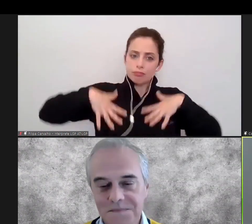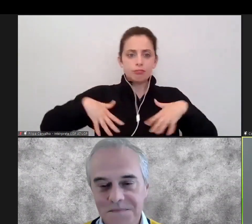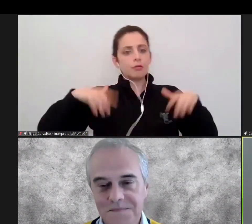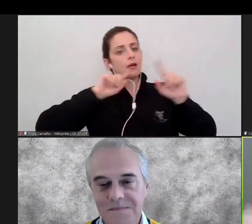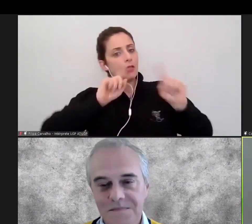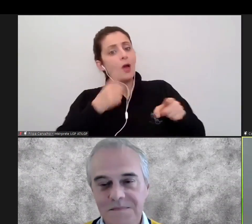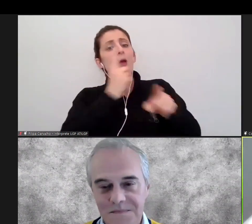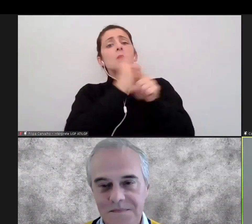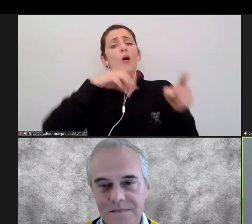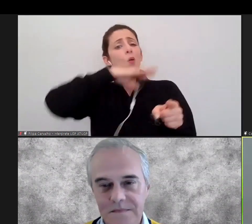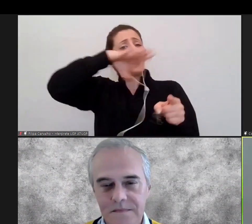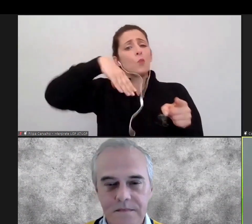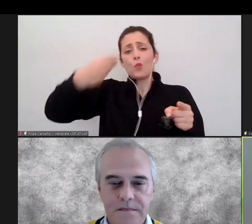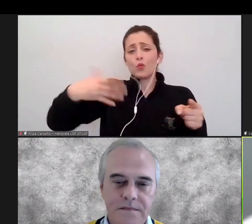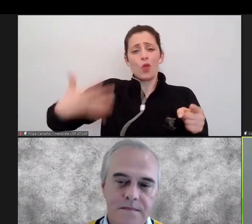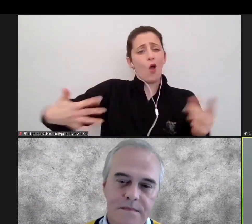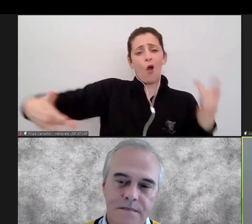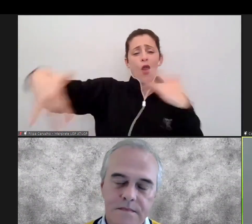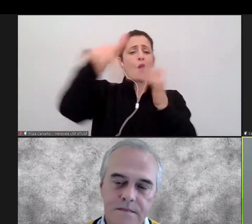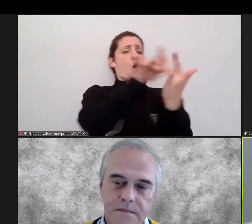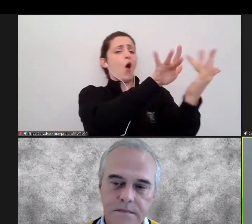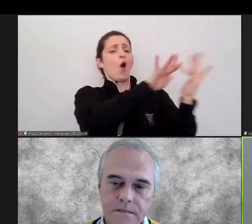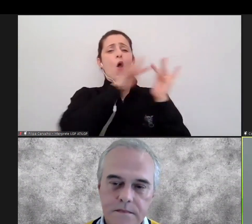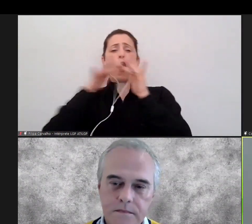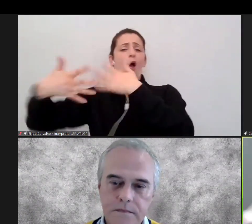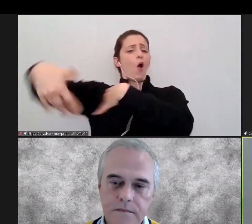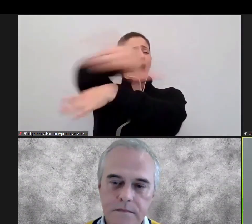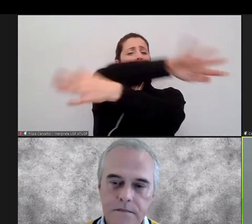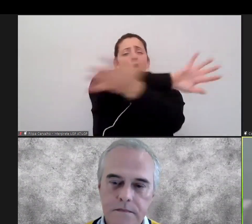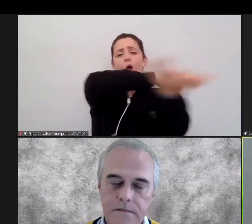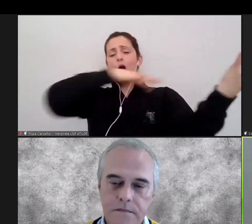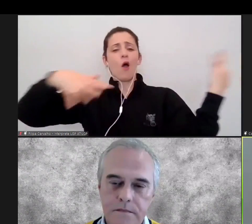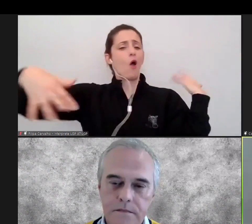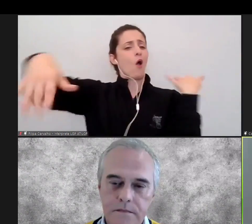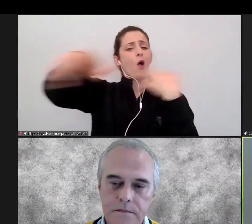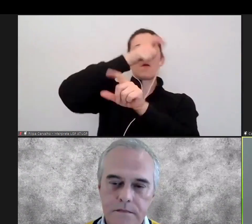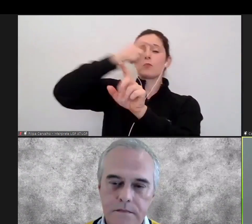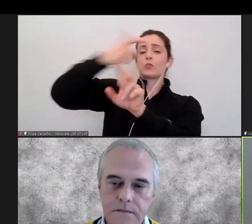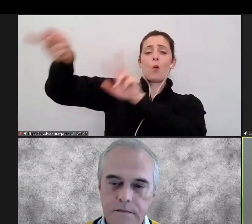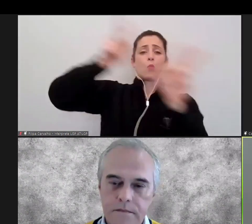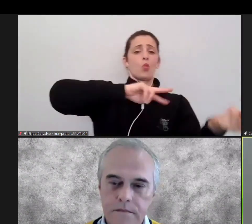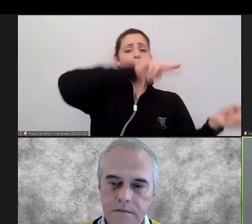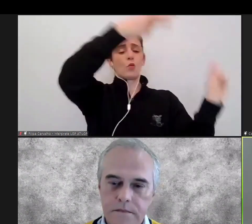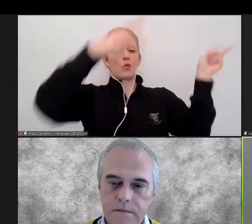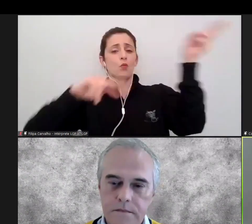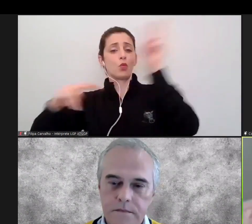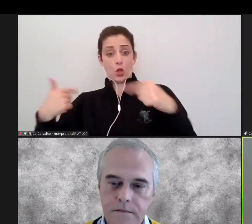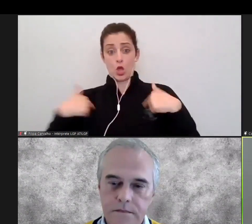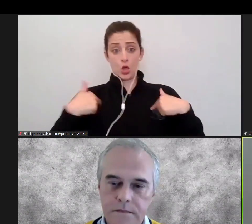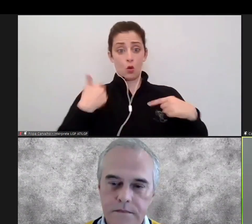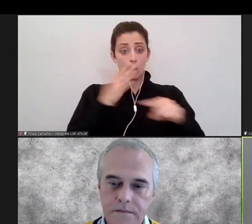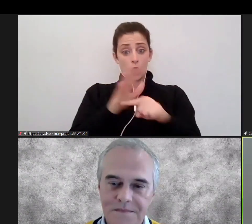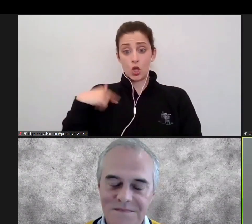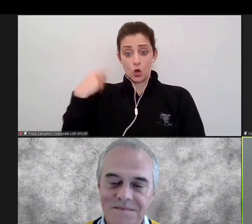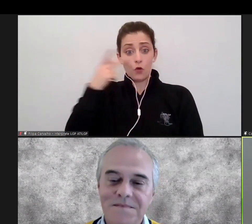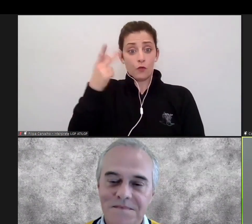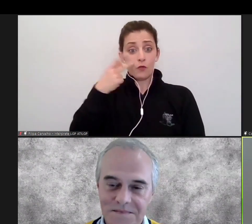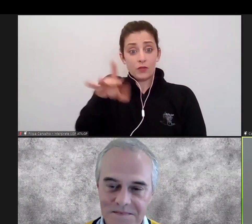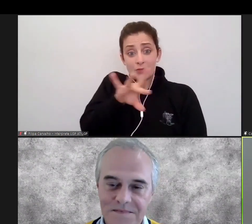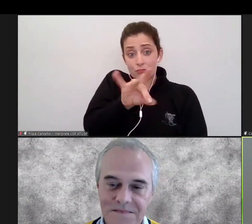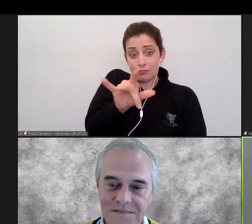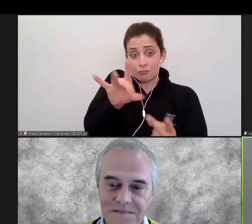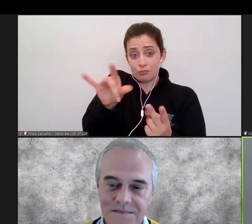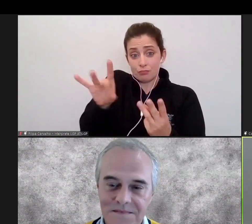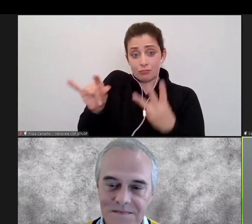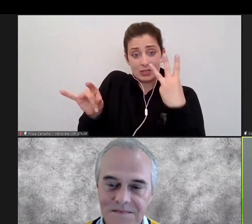cruzado, não é? E cada vez mais as pessoas se mudam de local para local. Eu já vivi em 3 sítios diferentes e em 3